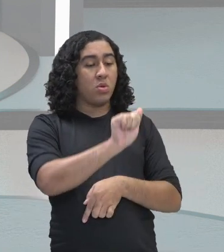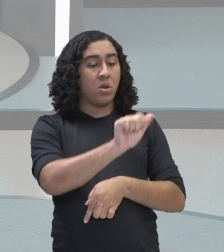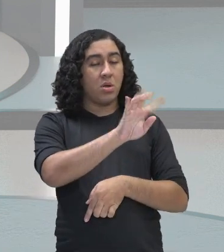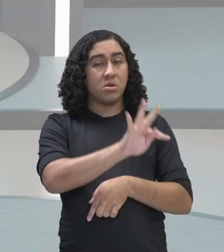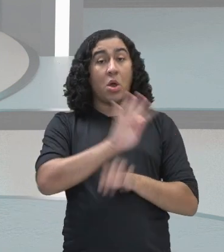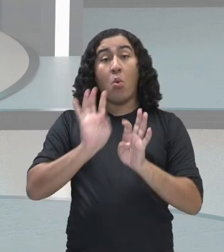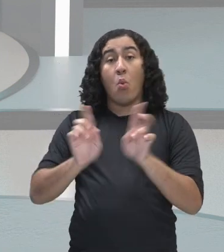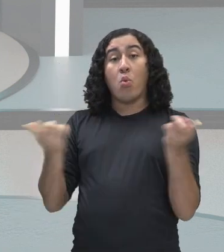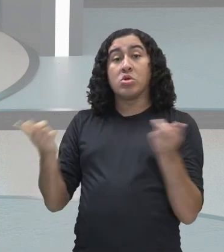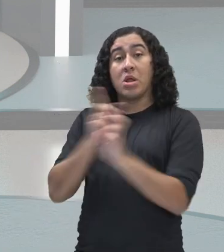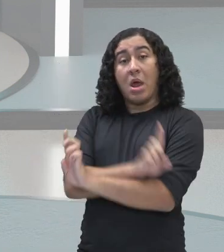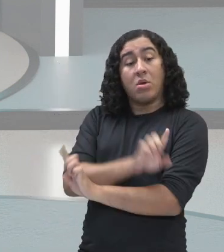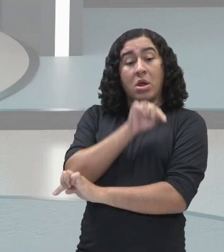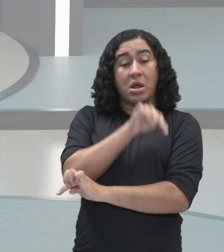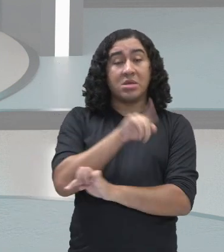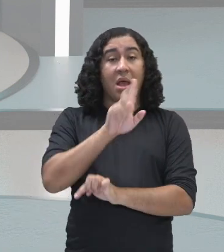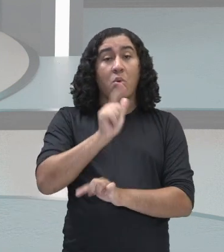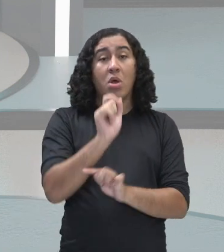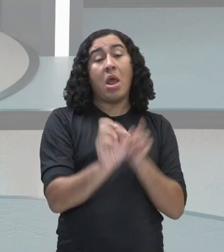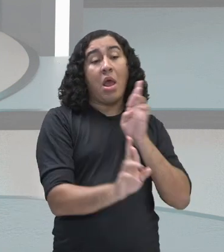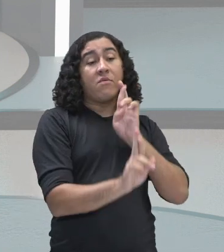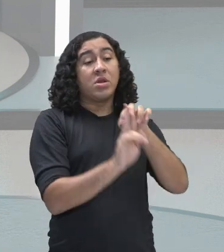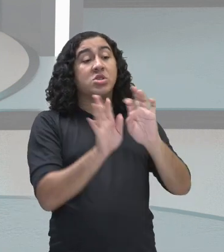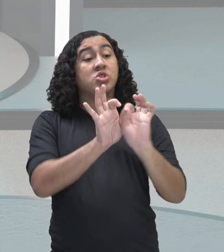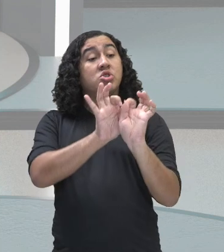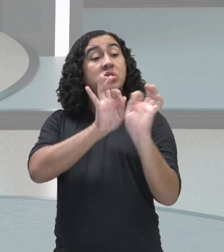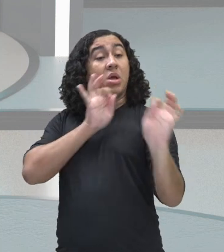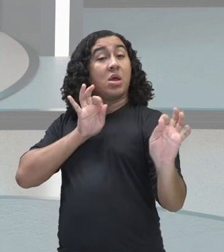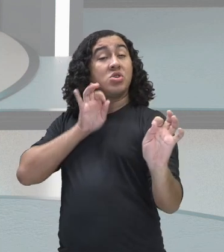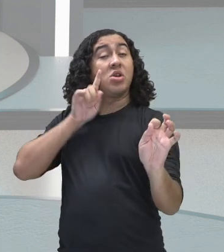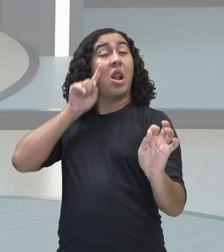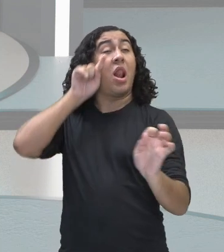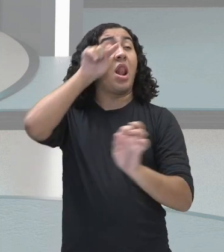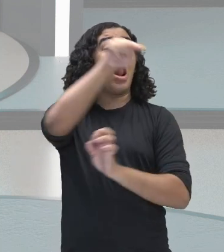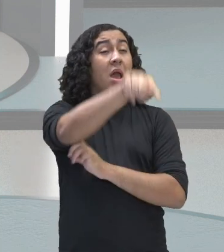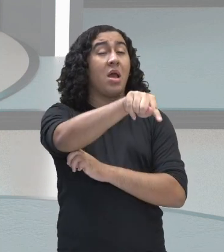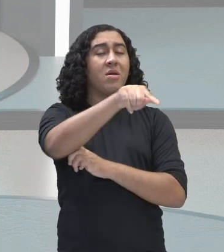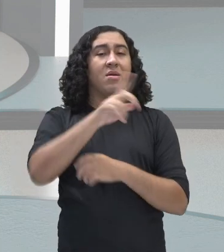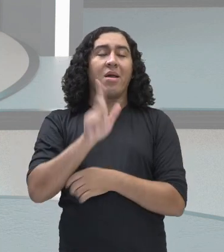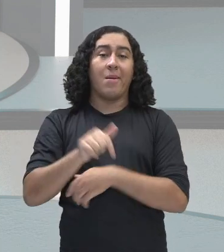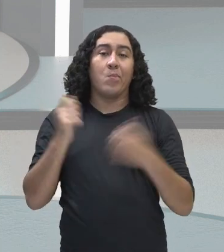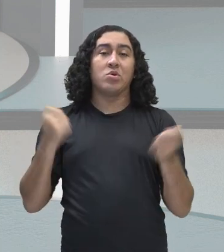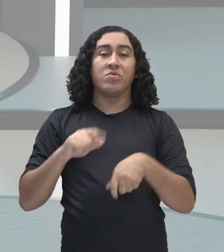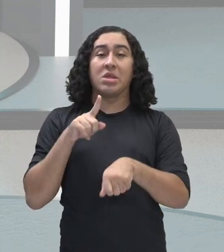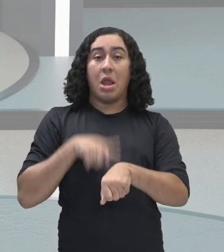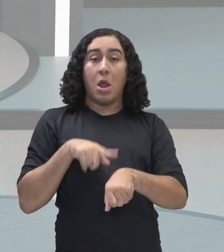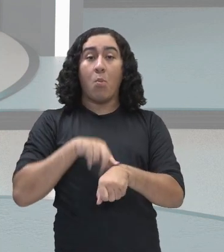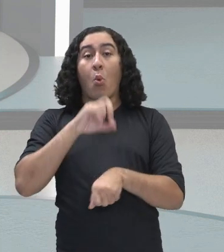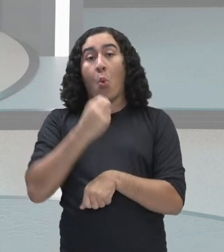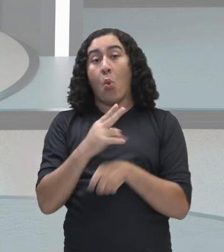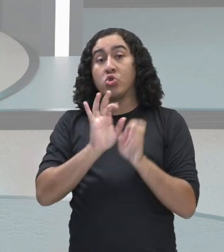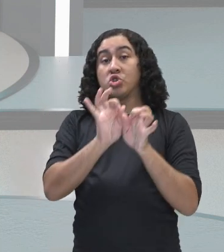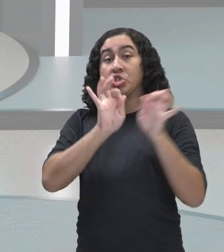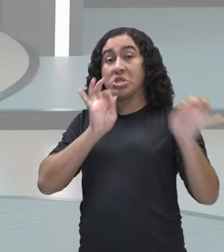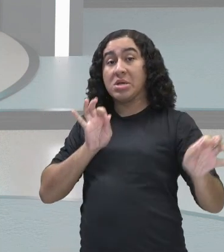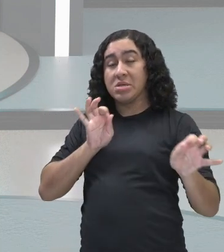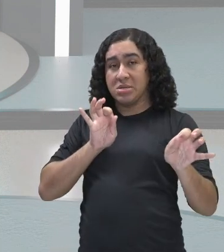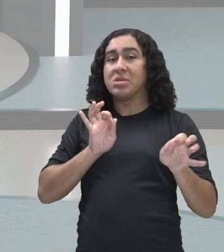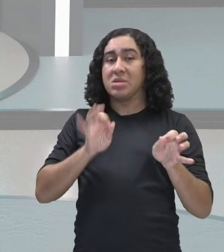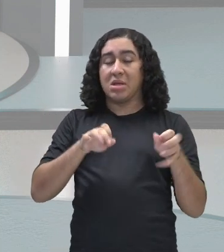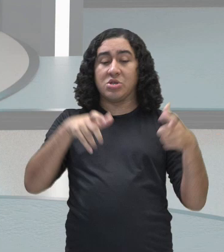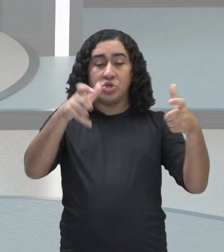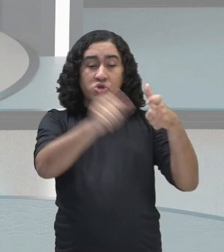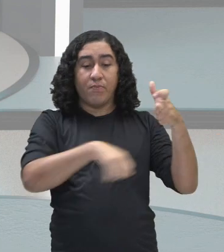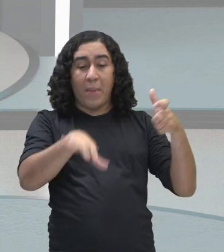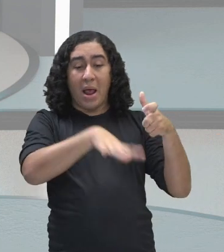utilizar ele para falar de algo distante do falante, seja em tempo ou na distância. Está certo? Mais uma